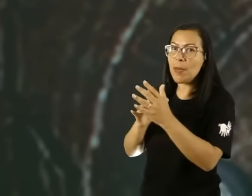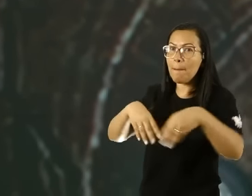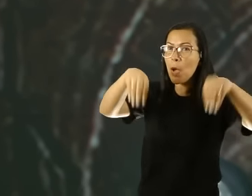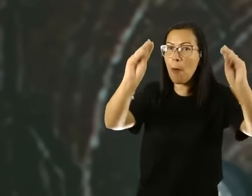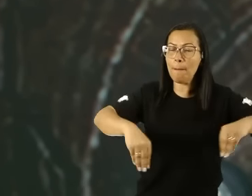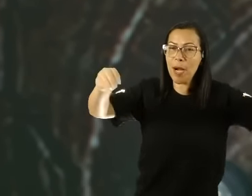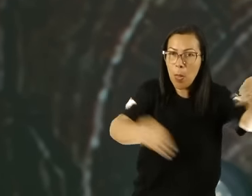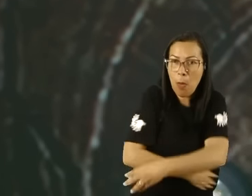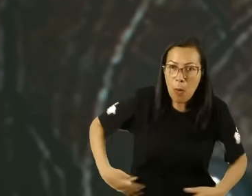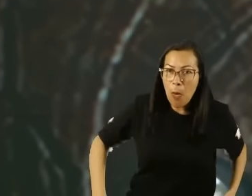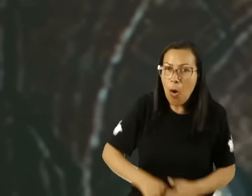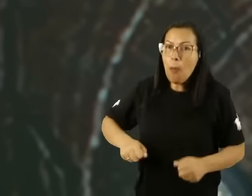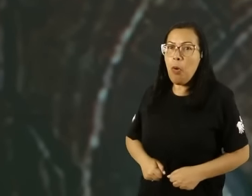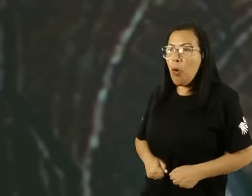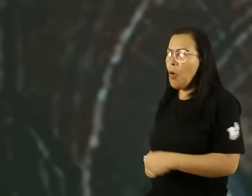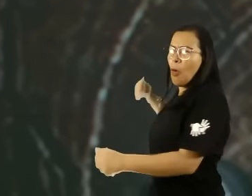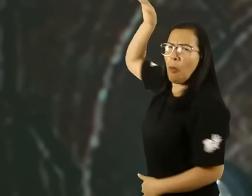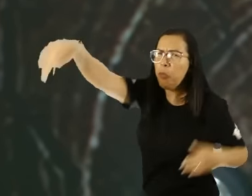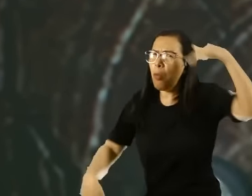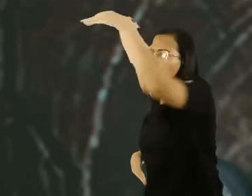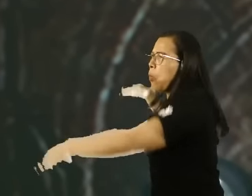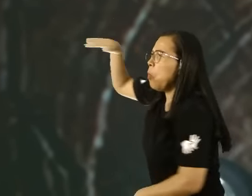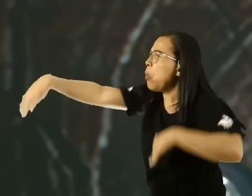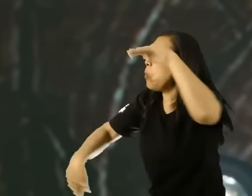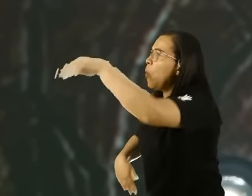abraçada. O que, que ele ia dizer?